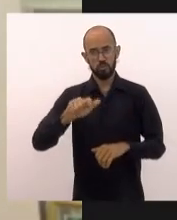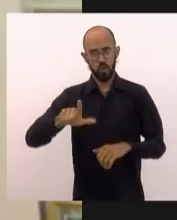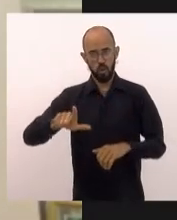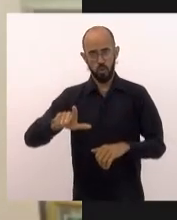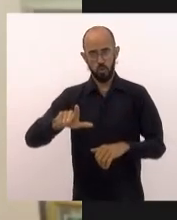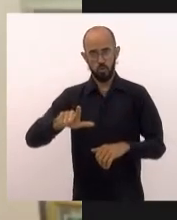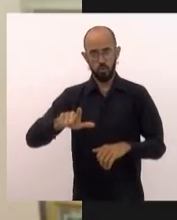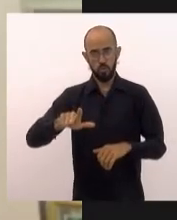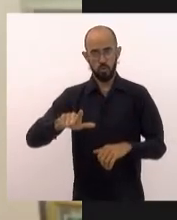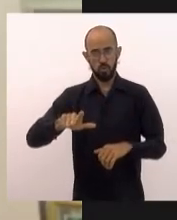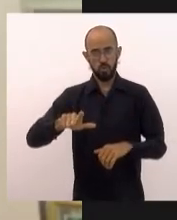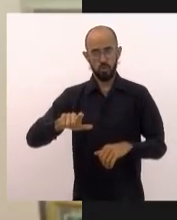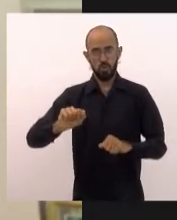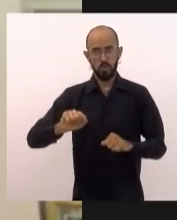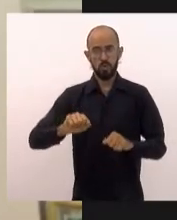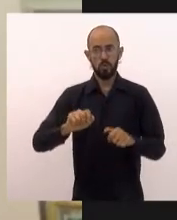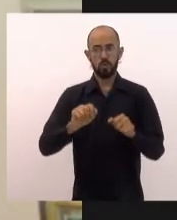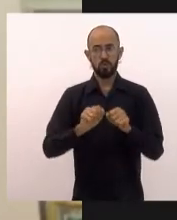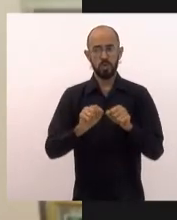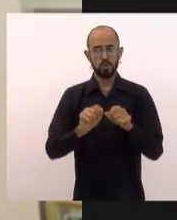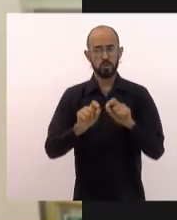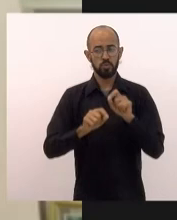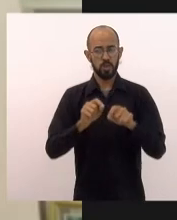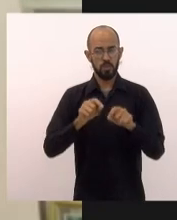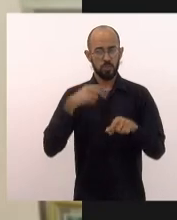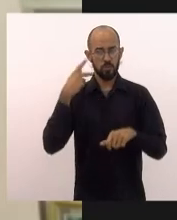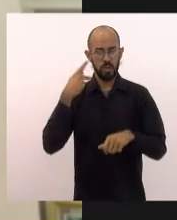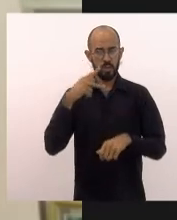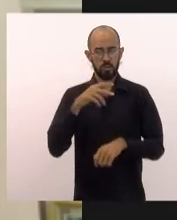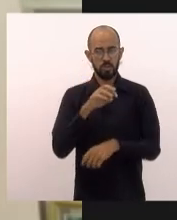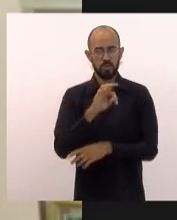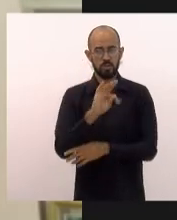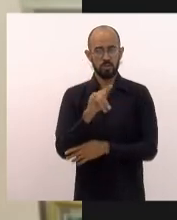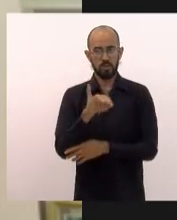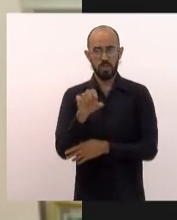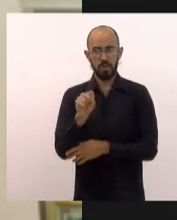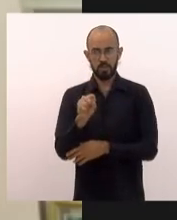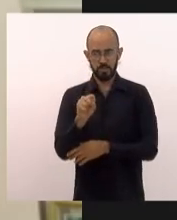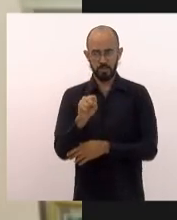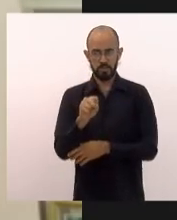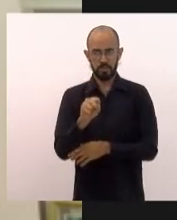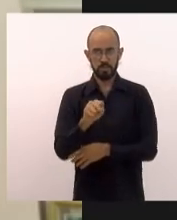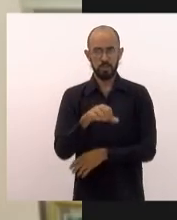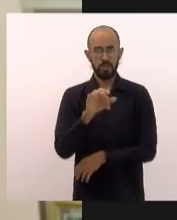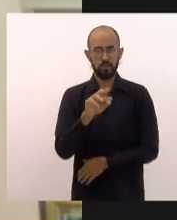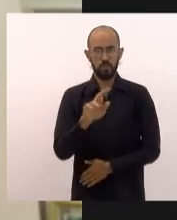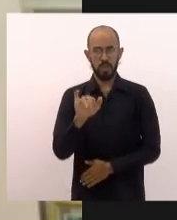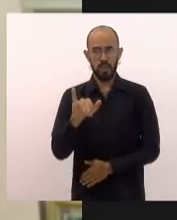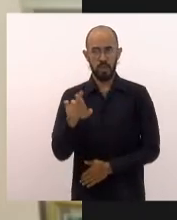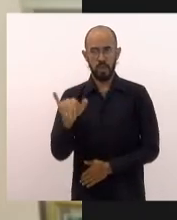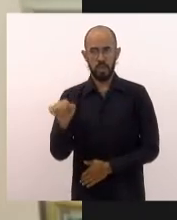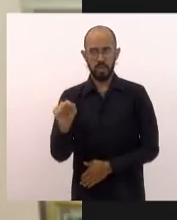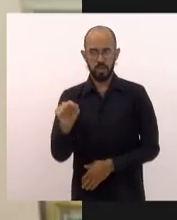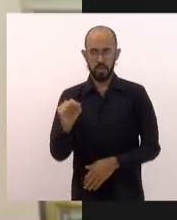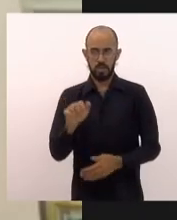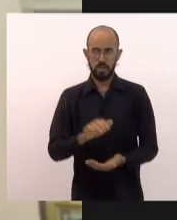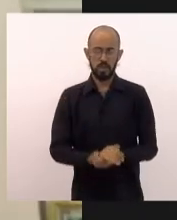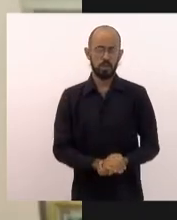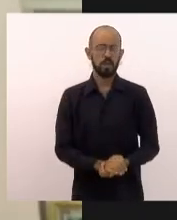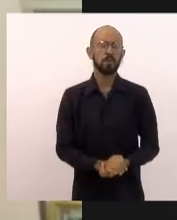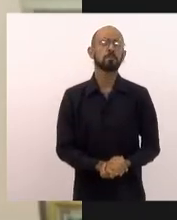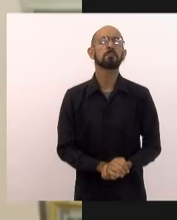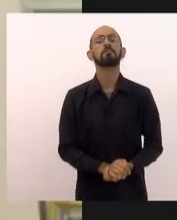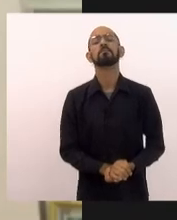vereadora, uma tal de Thaís, não sei das quantas aí, Thaís, o quê? O nome dela? Thaís Ferreira. Ferreira?